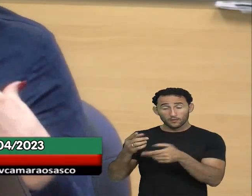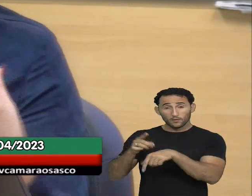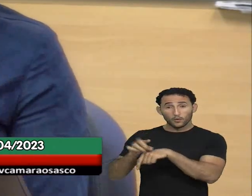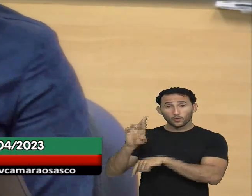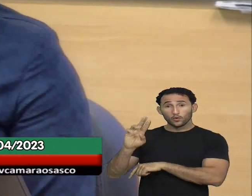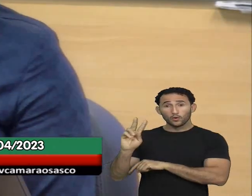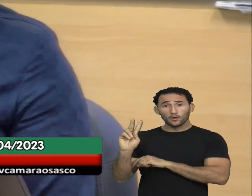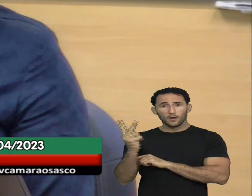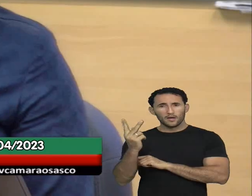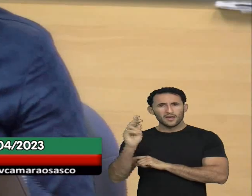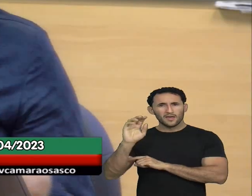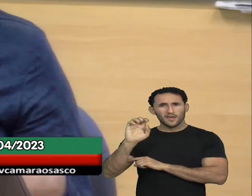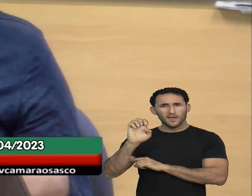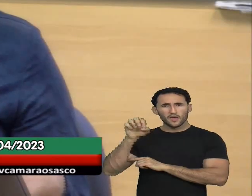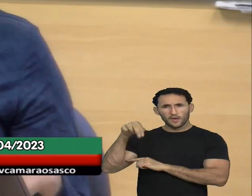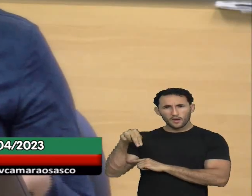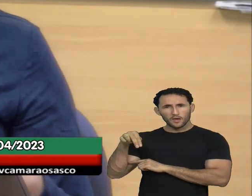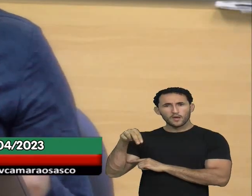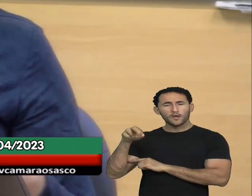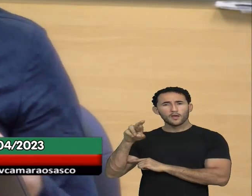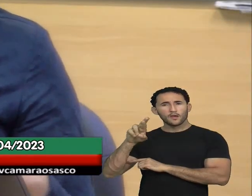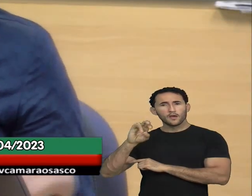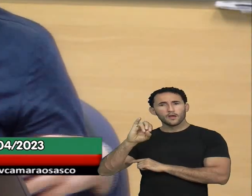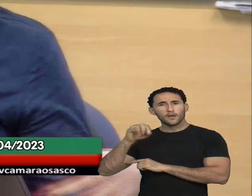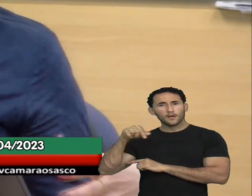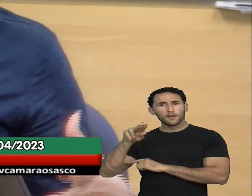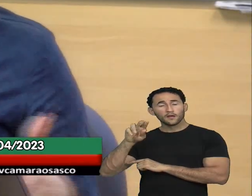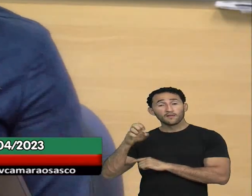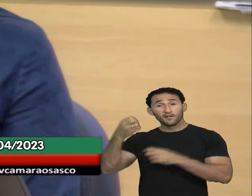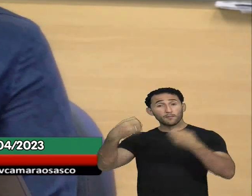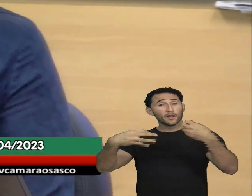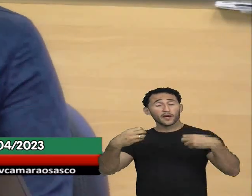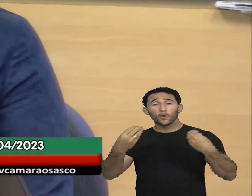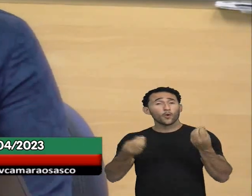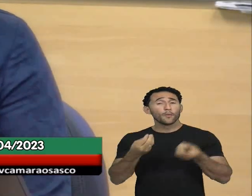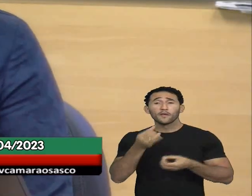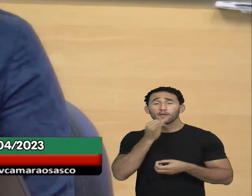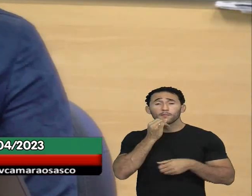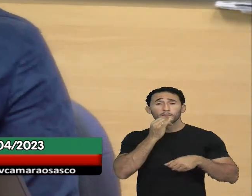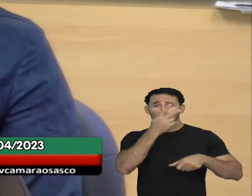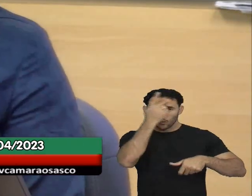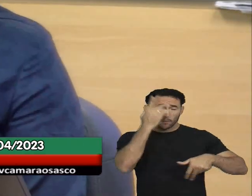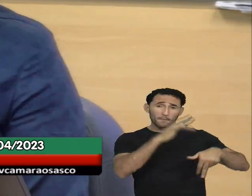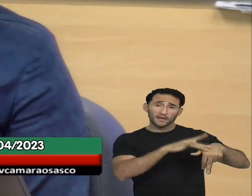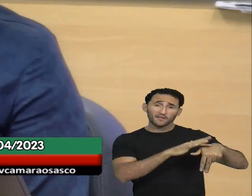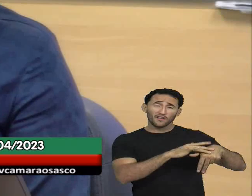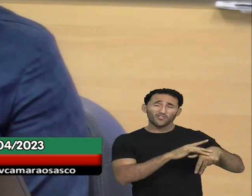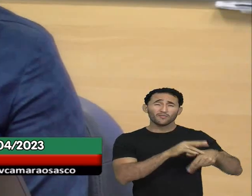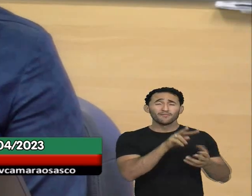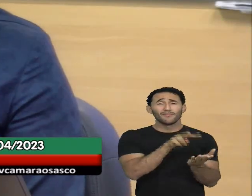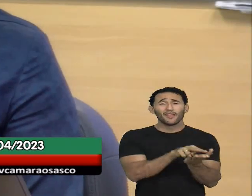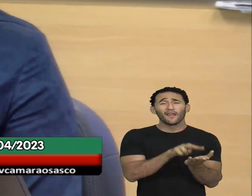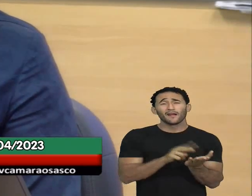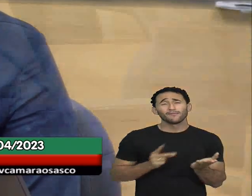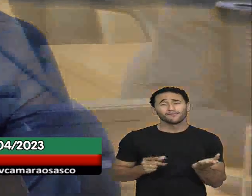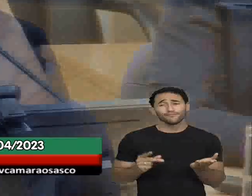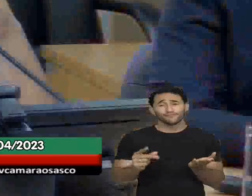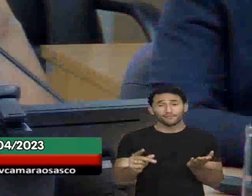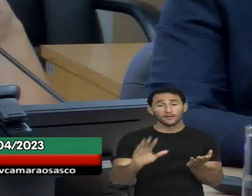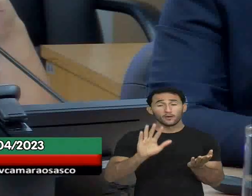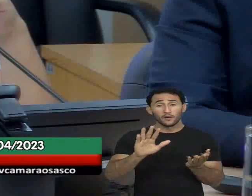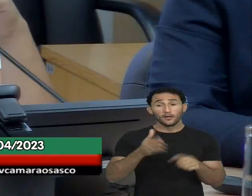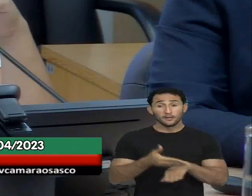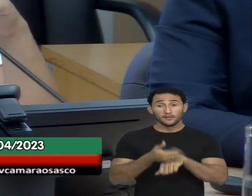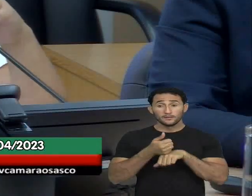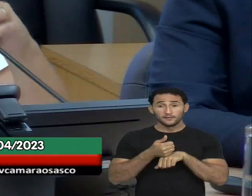esse paciente que antes ficava vários dias internado, quais os benefícios de termos a hemodinâmica no município? Antes de você passar